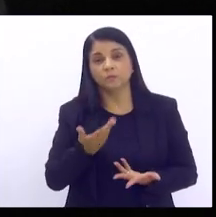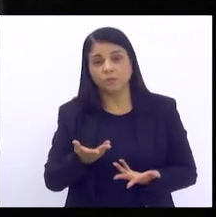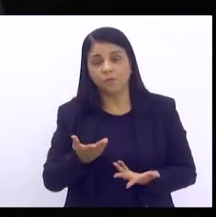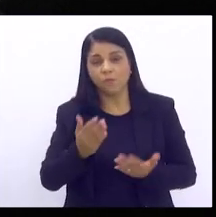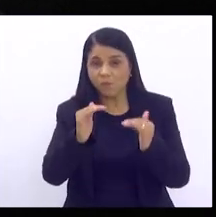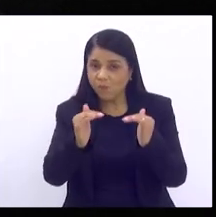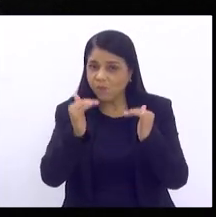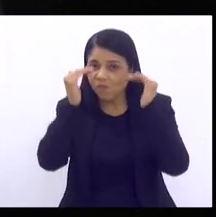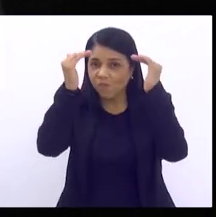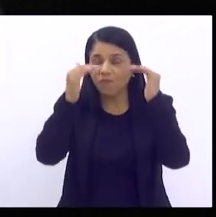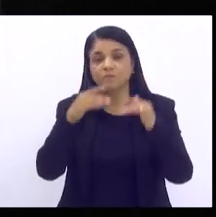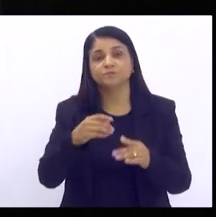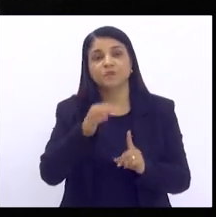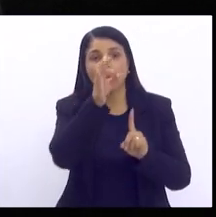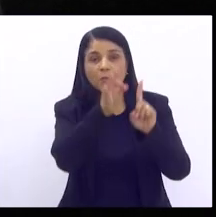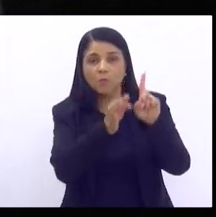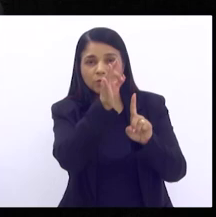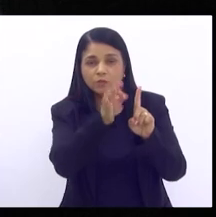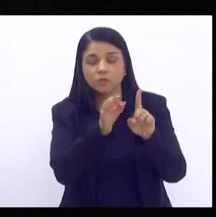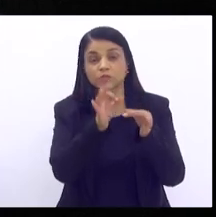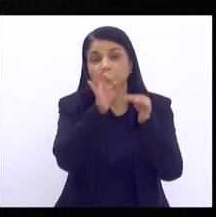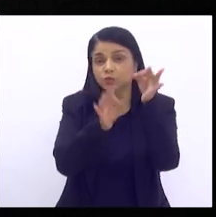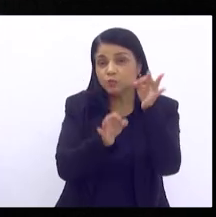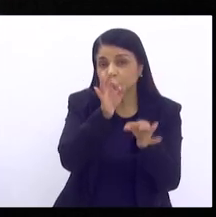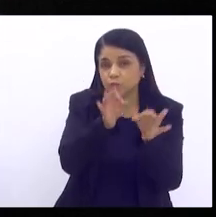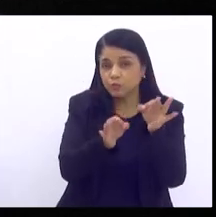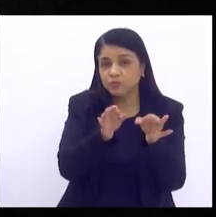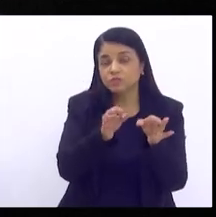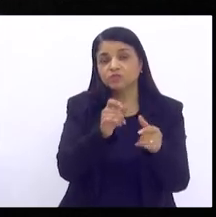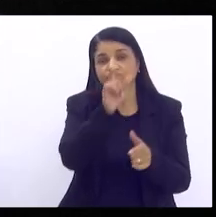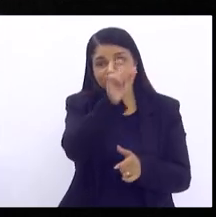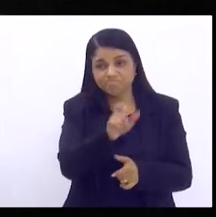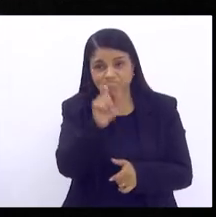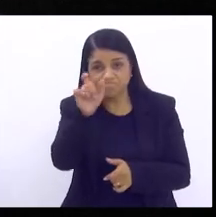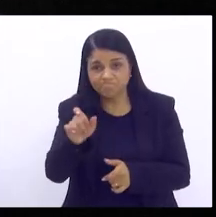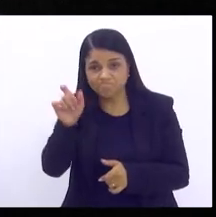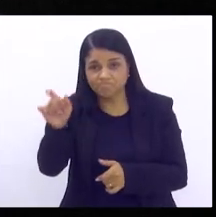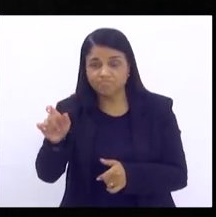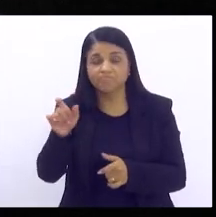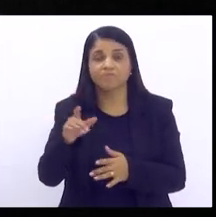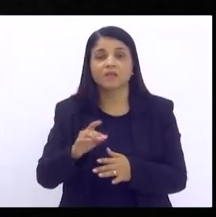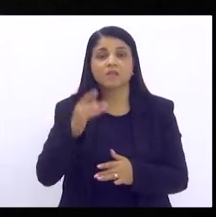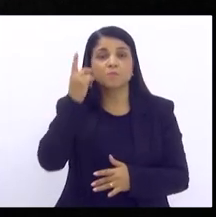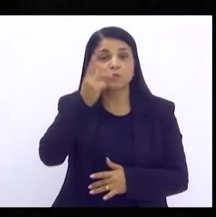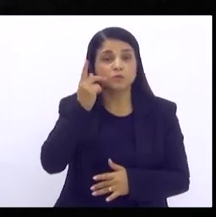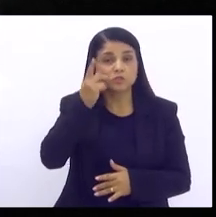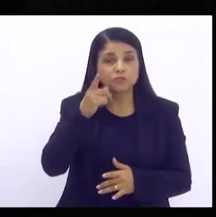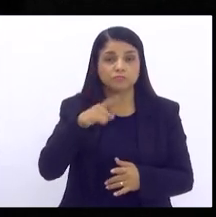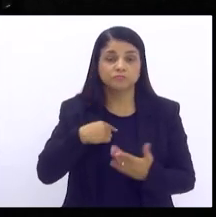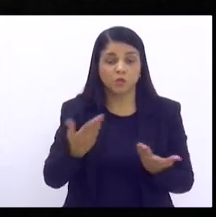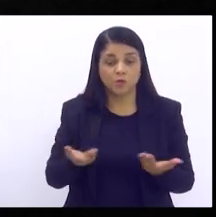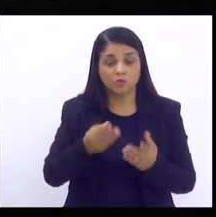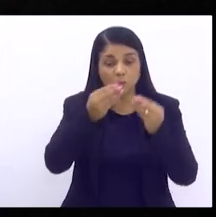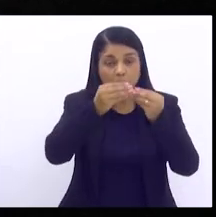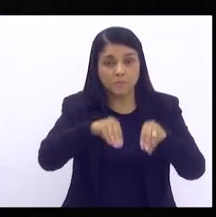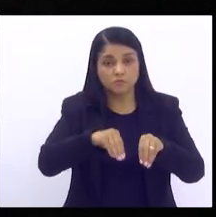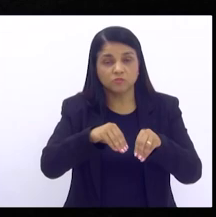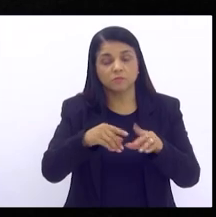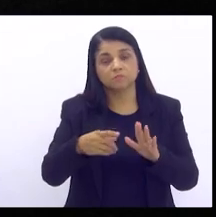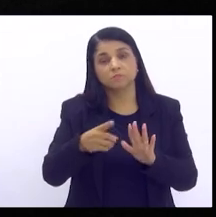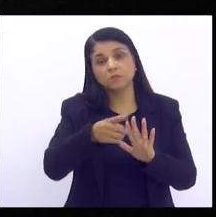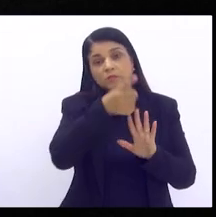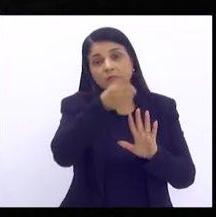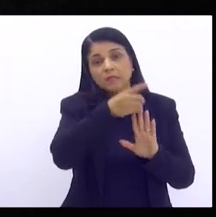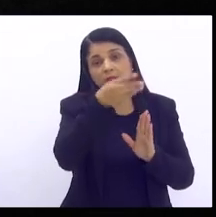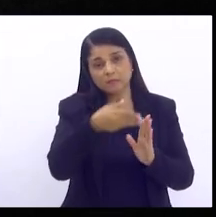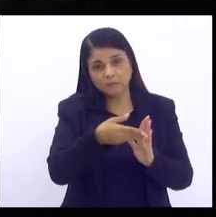magistrados, promotores, juízes, parlamentares, e hoje estão prejudicados por força desse decreto.